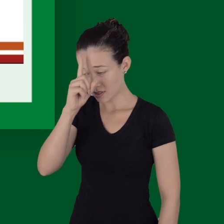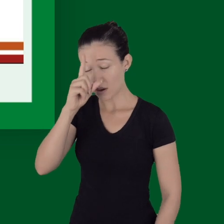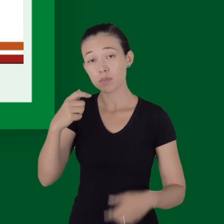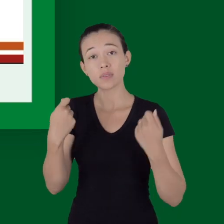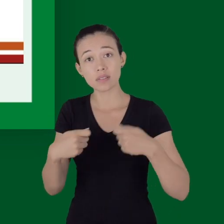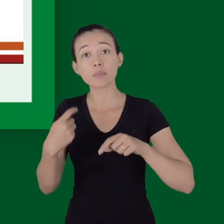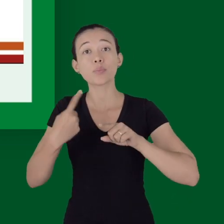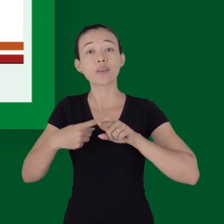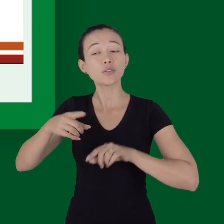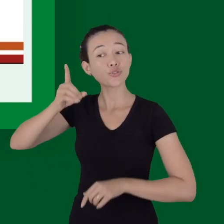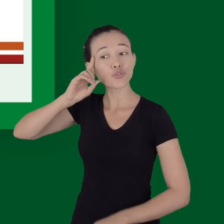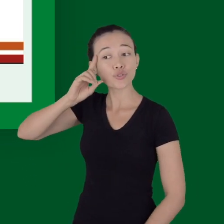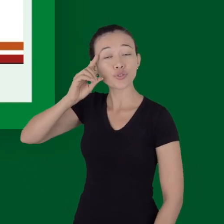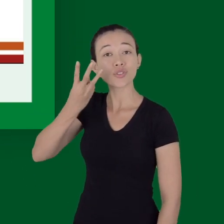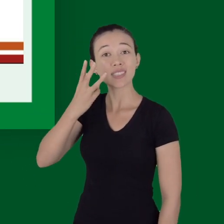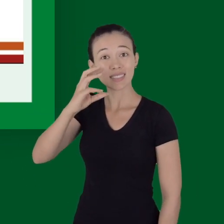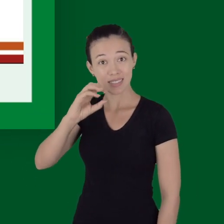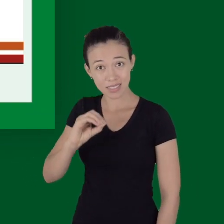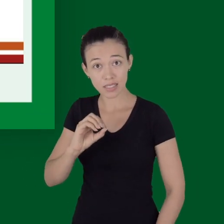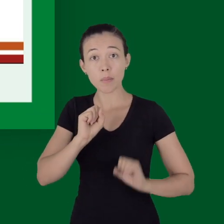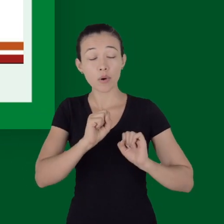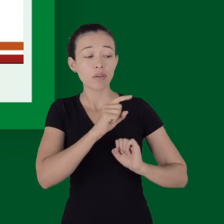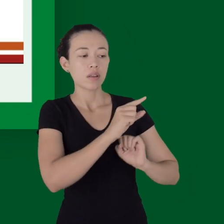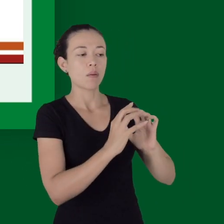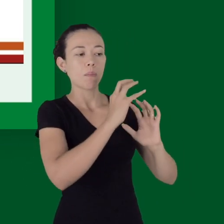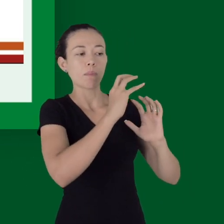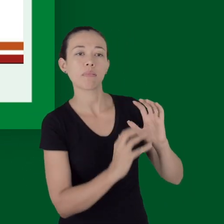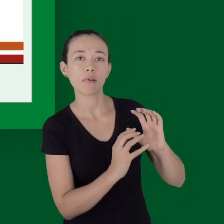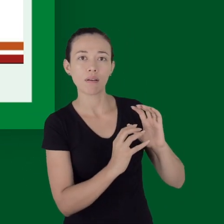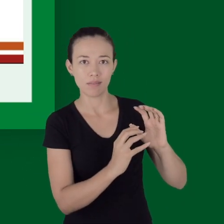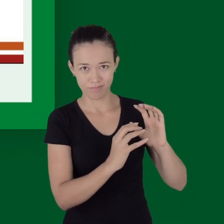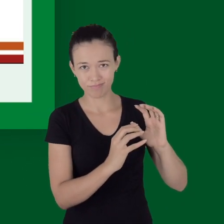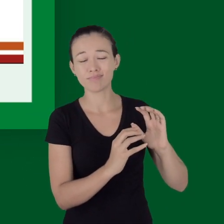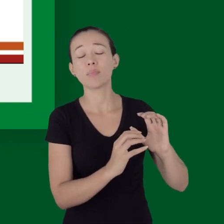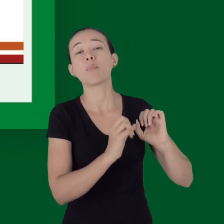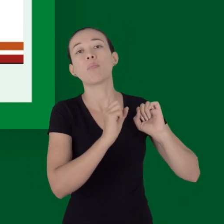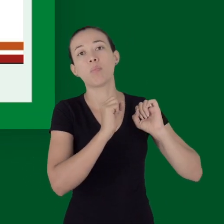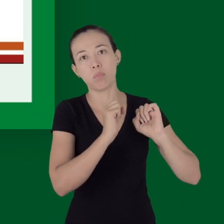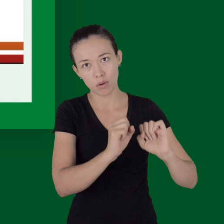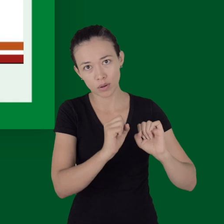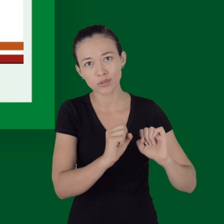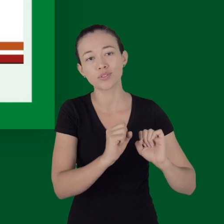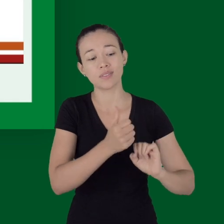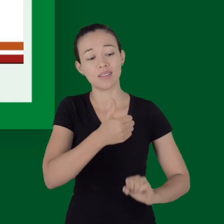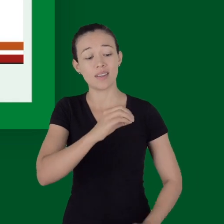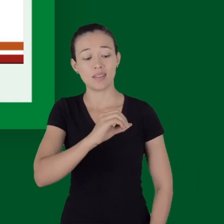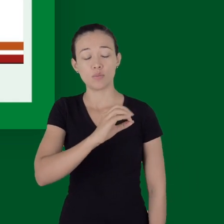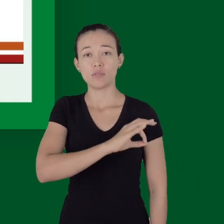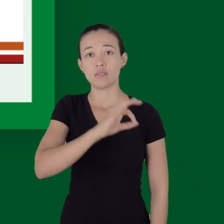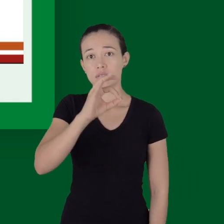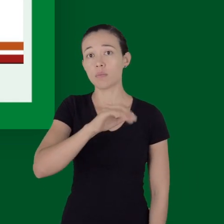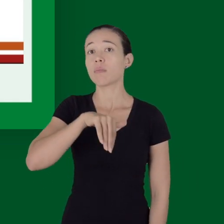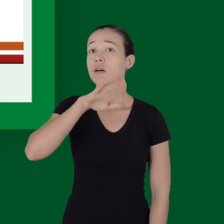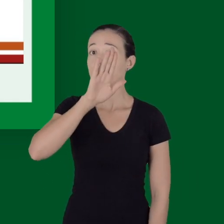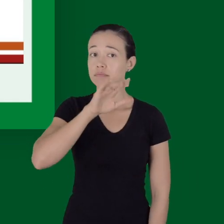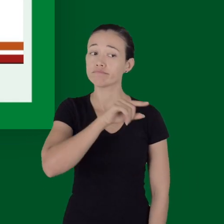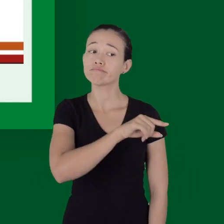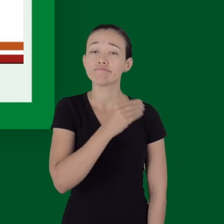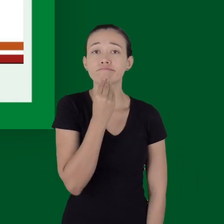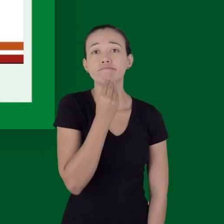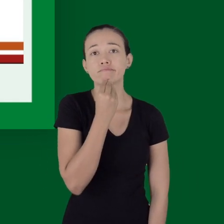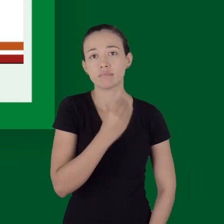AVC. Um paciente com uma janela, vamos começar por aqui, um paciente em janela de trombólise e